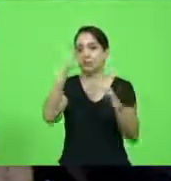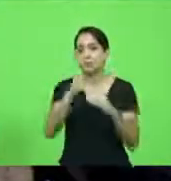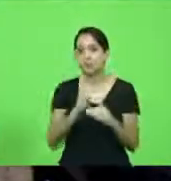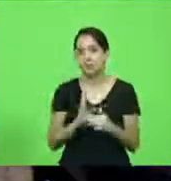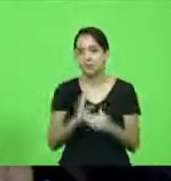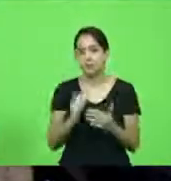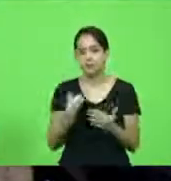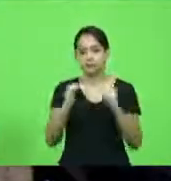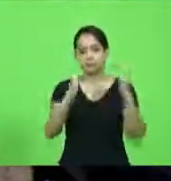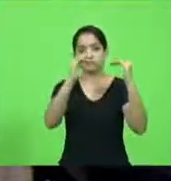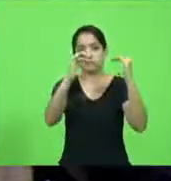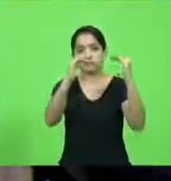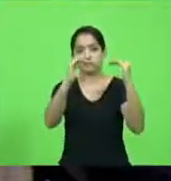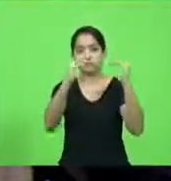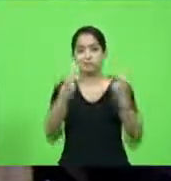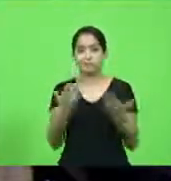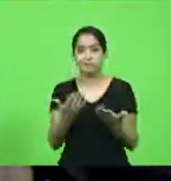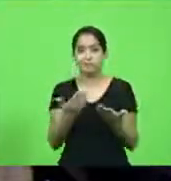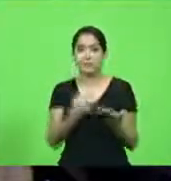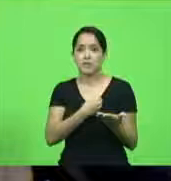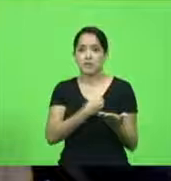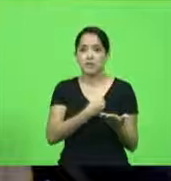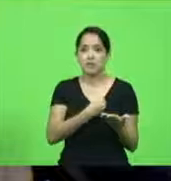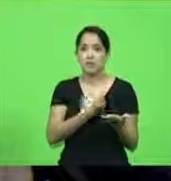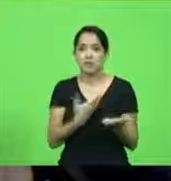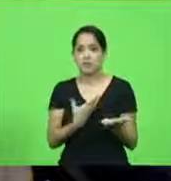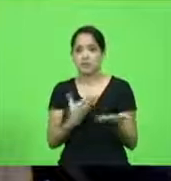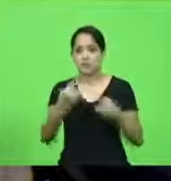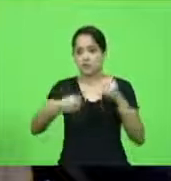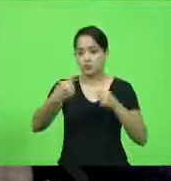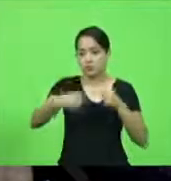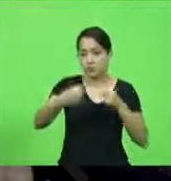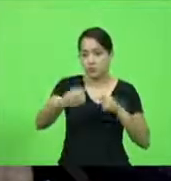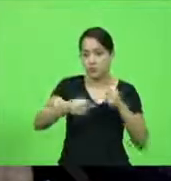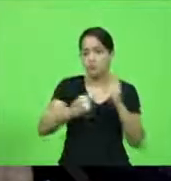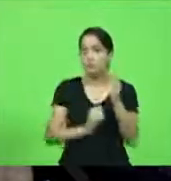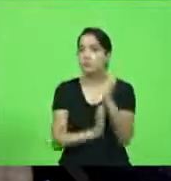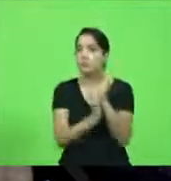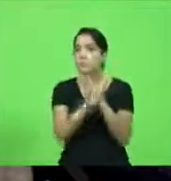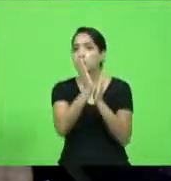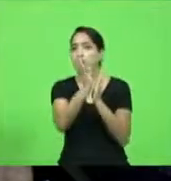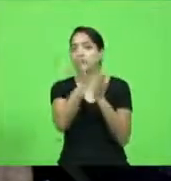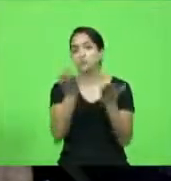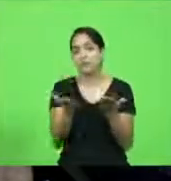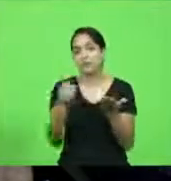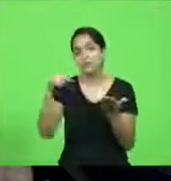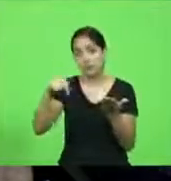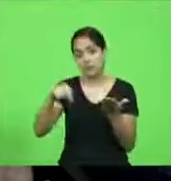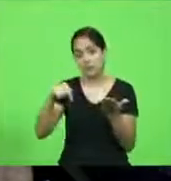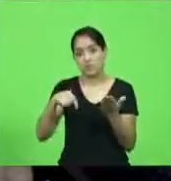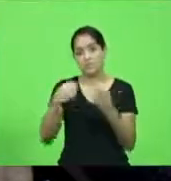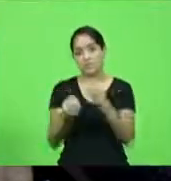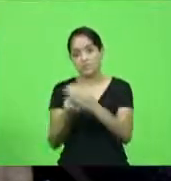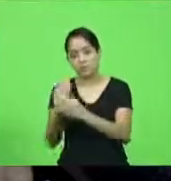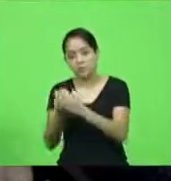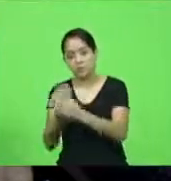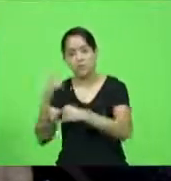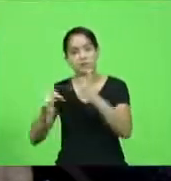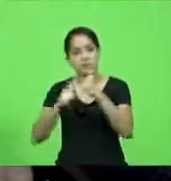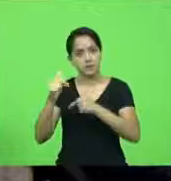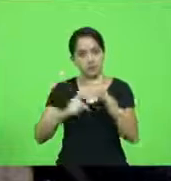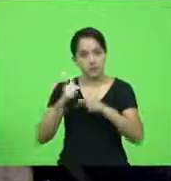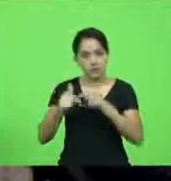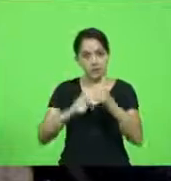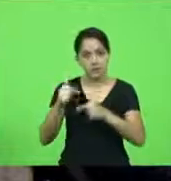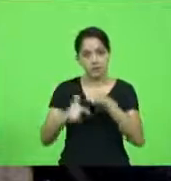eles estão além, que vivem essencialmente de política e burocracia, e nós que estamos aqui produzindo, trabalhando, temos que ir lá